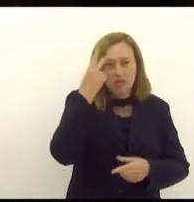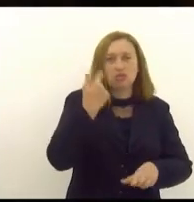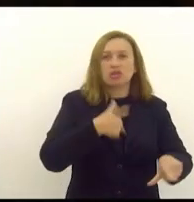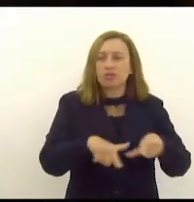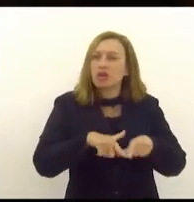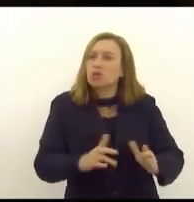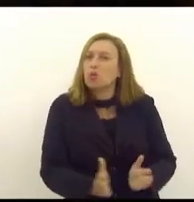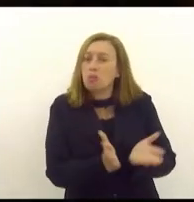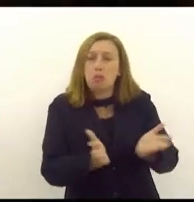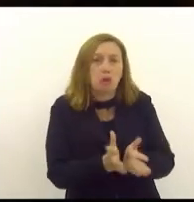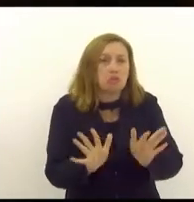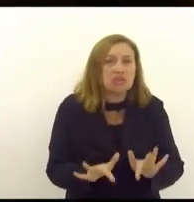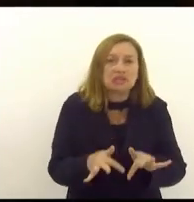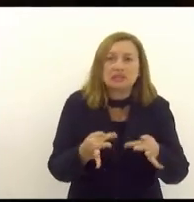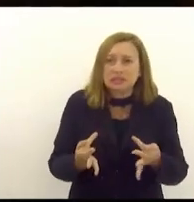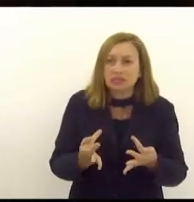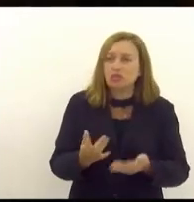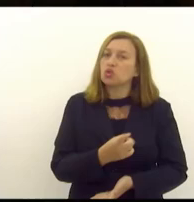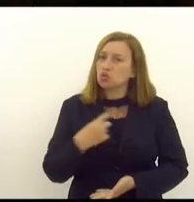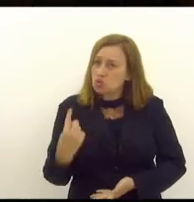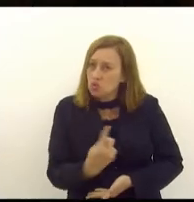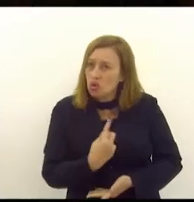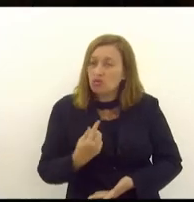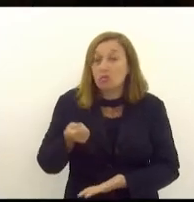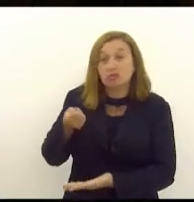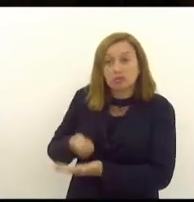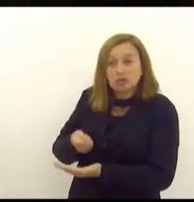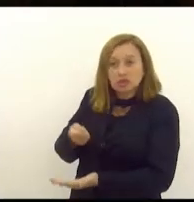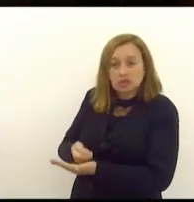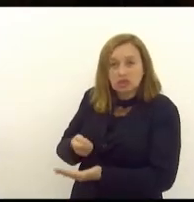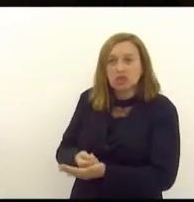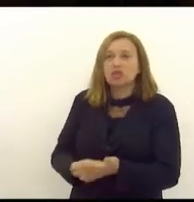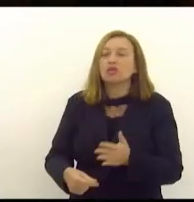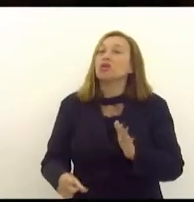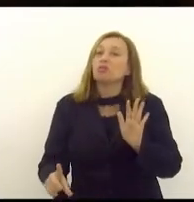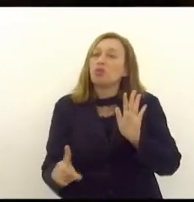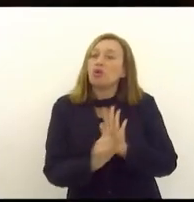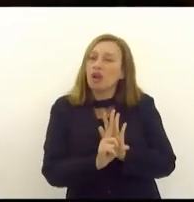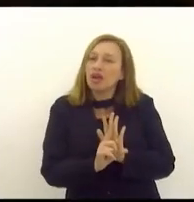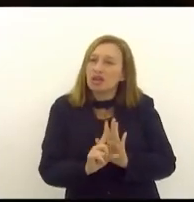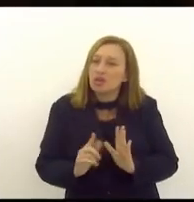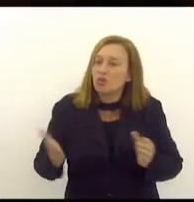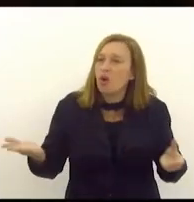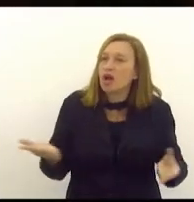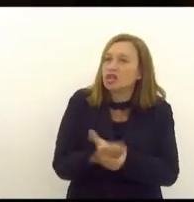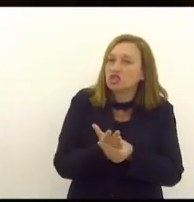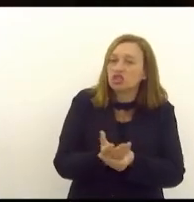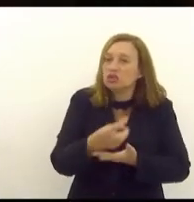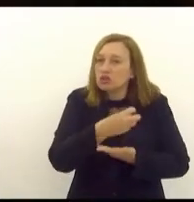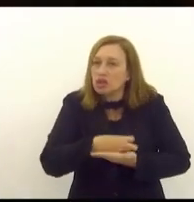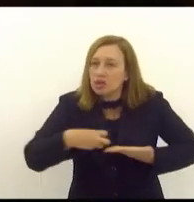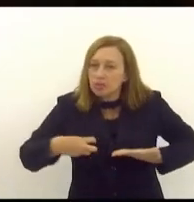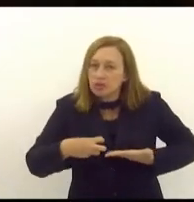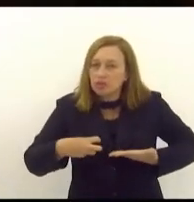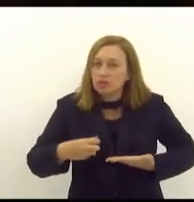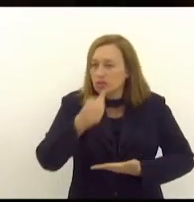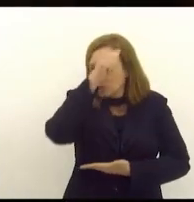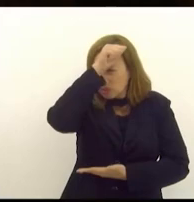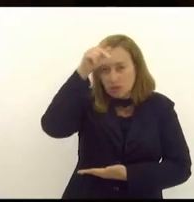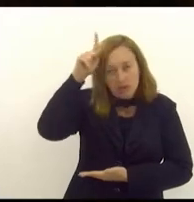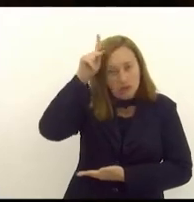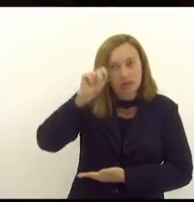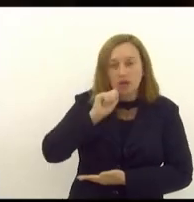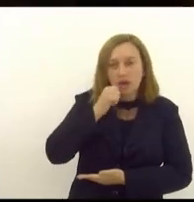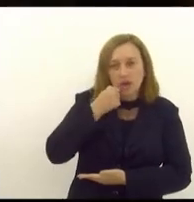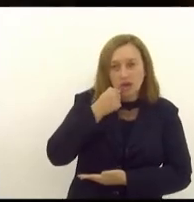pobre e humilde nós vamos exigir por meio de uma ação de impeachment de impedimento